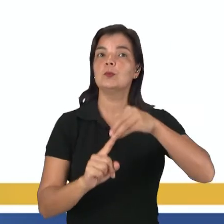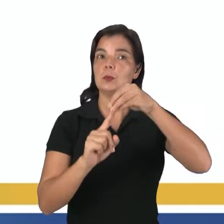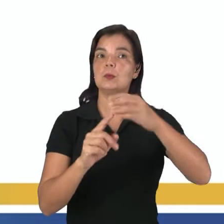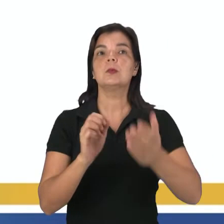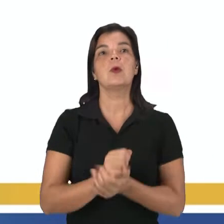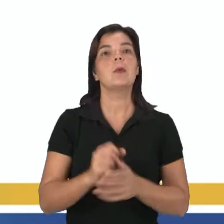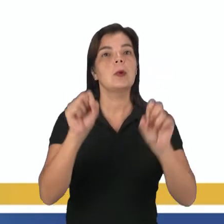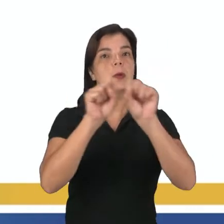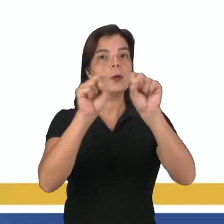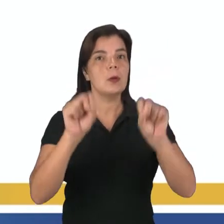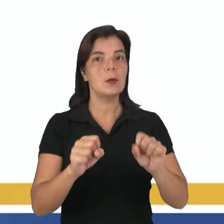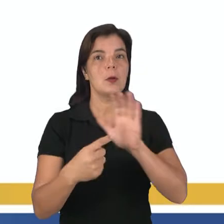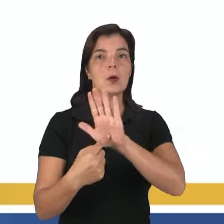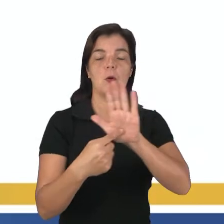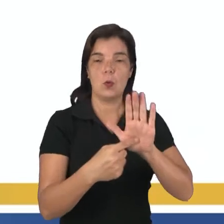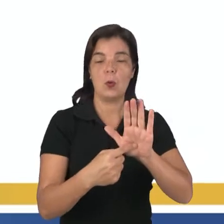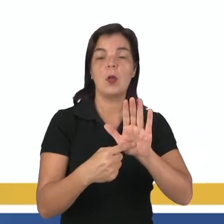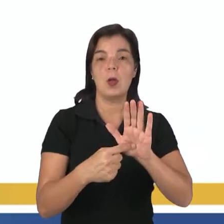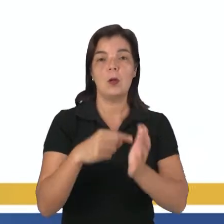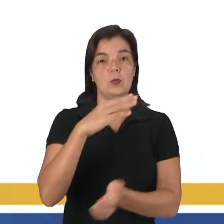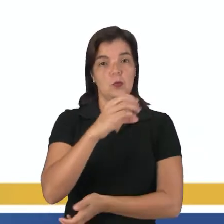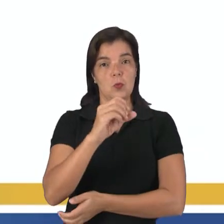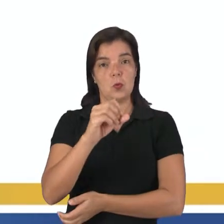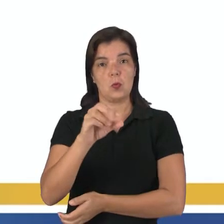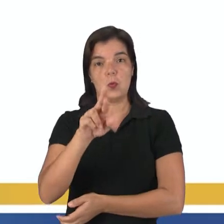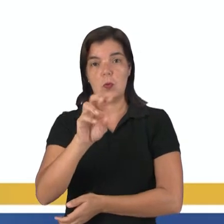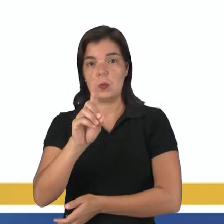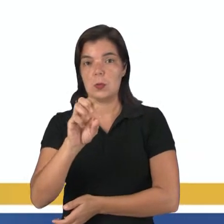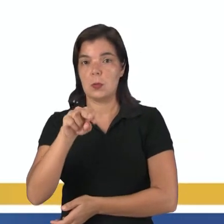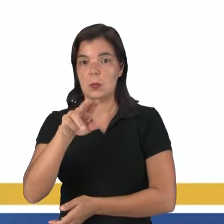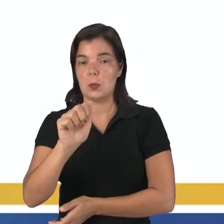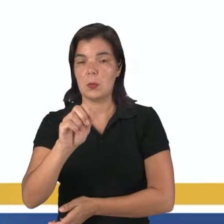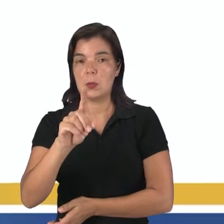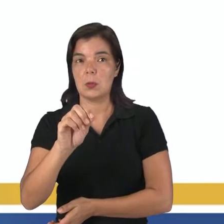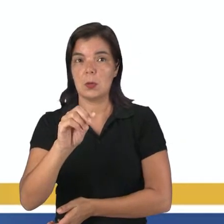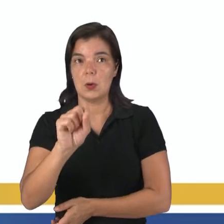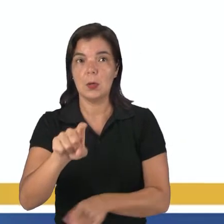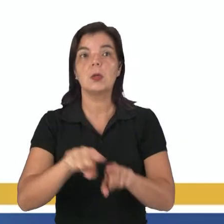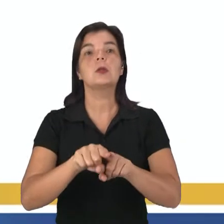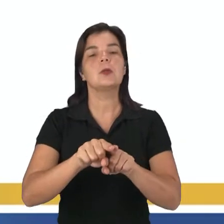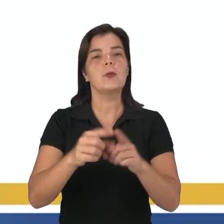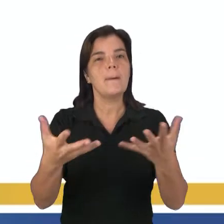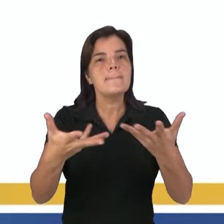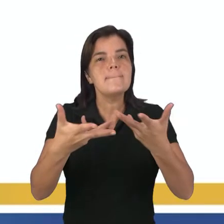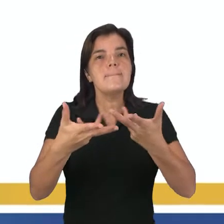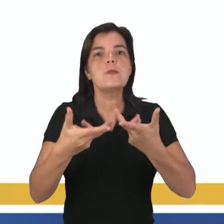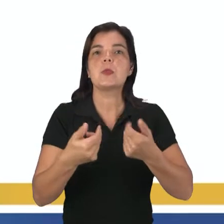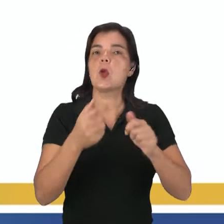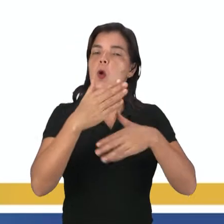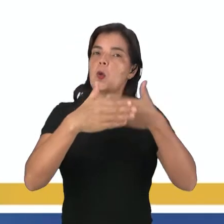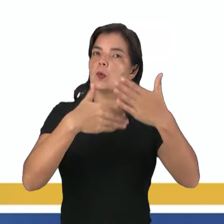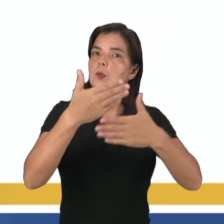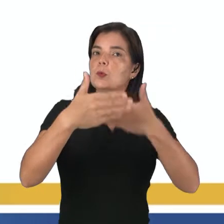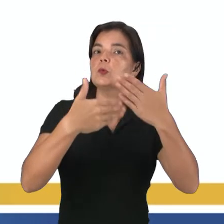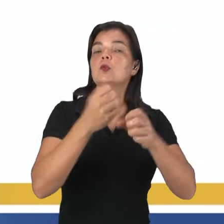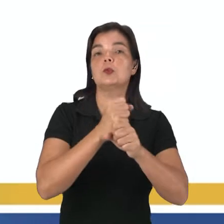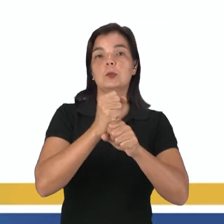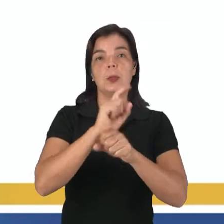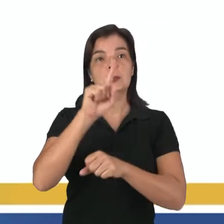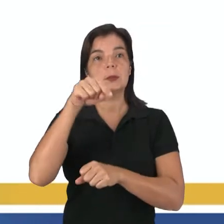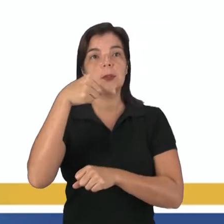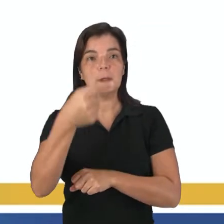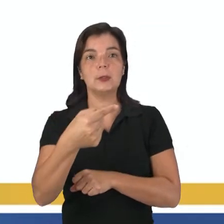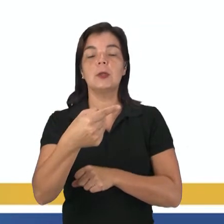Tão esse sistema que introduzir a noção de coordenadas né ele foi aperfeiçoado no decorrer do tempo